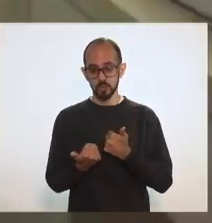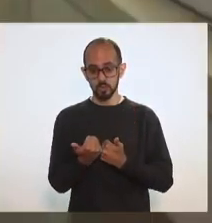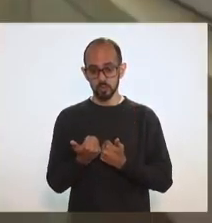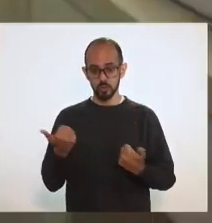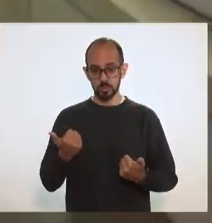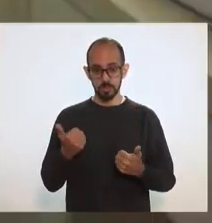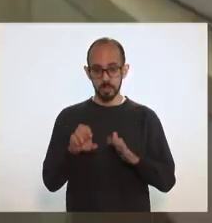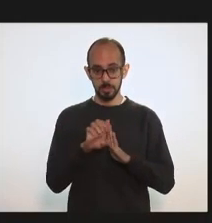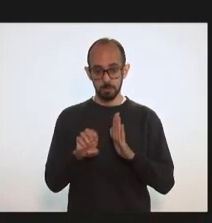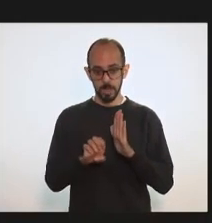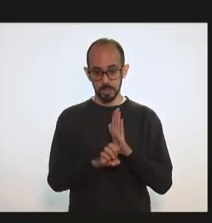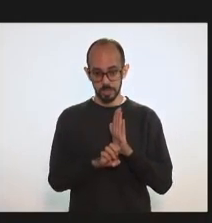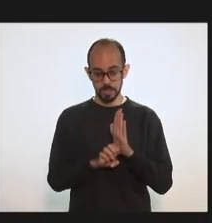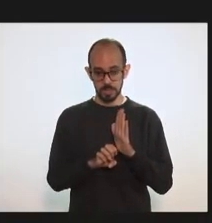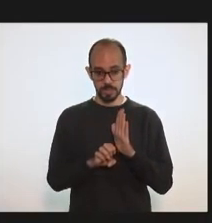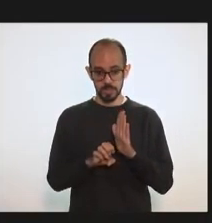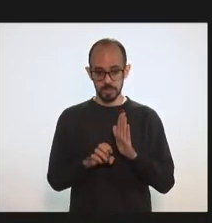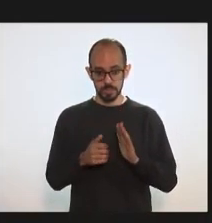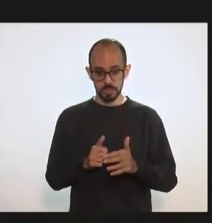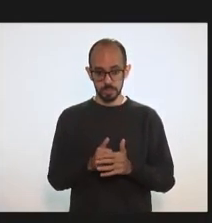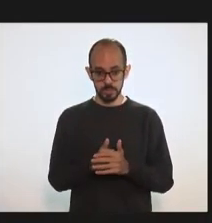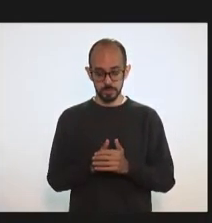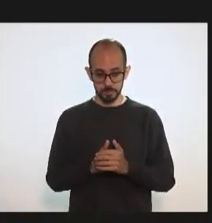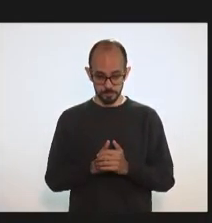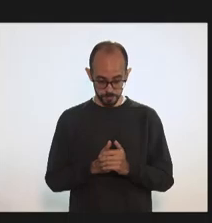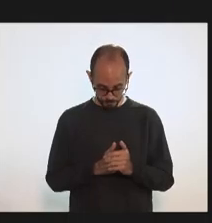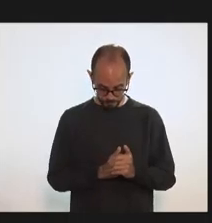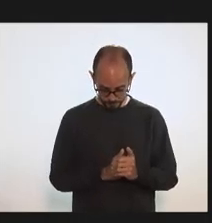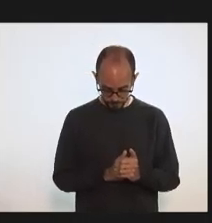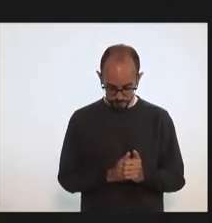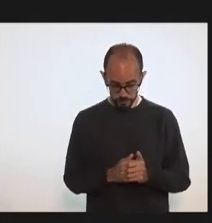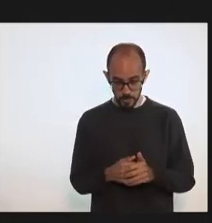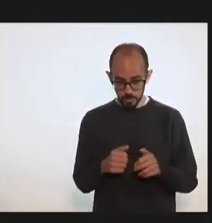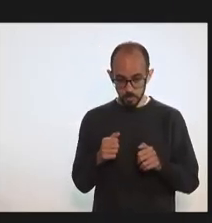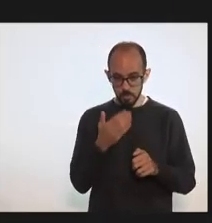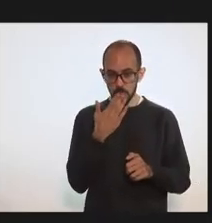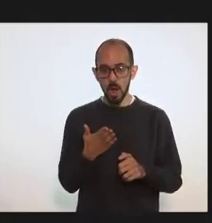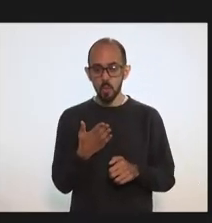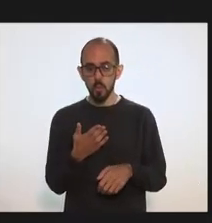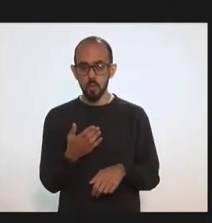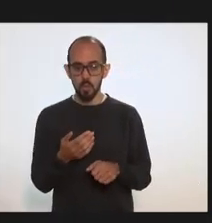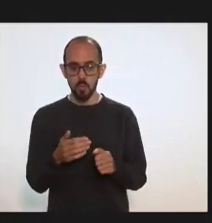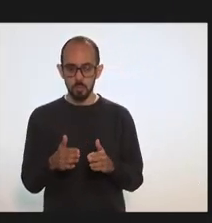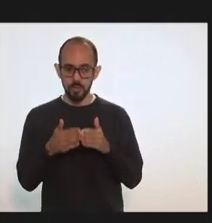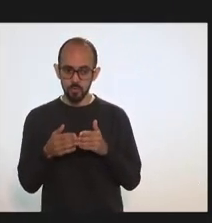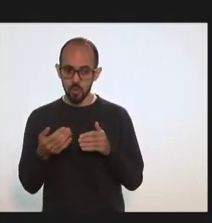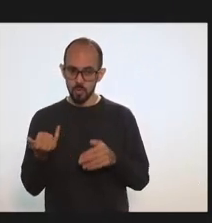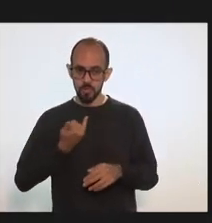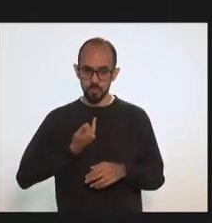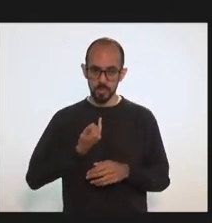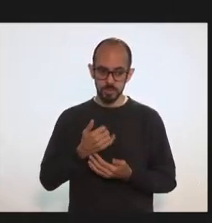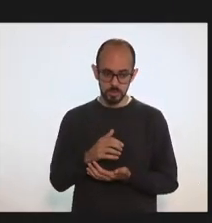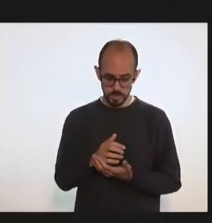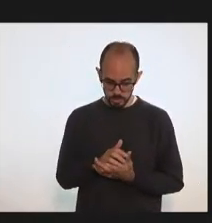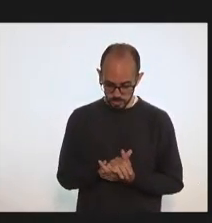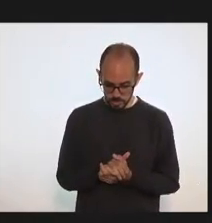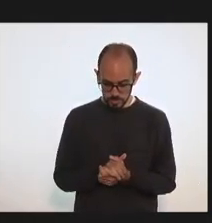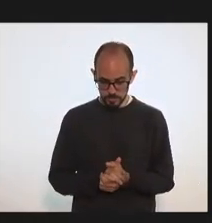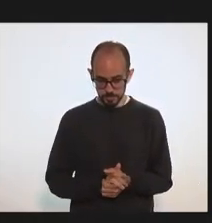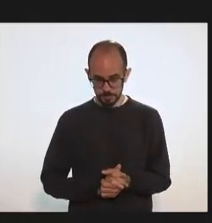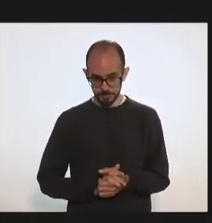Em discussão. Eu quero fazer um voto divergente, na verdade, favorável com subemenda à emenda.